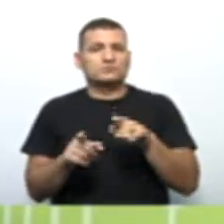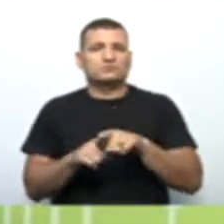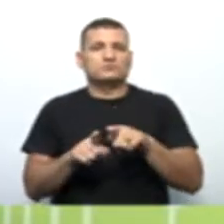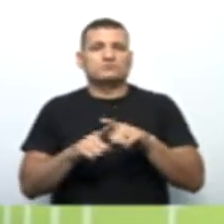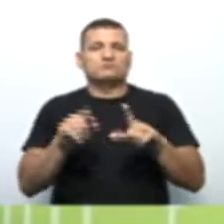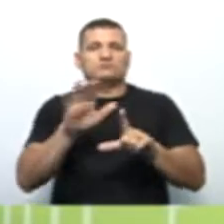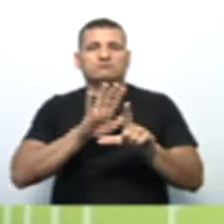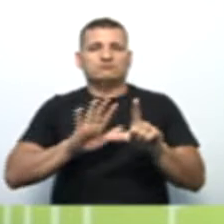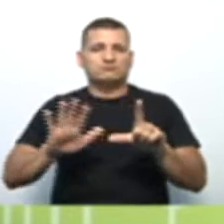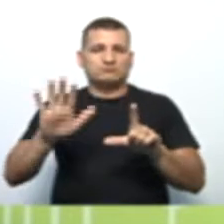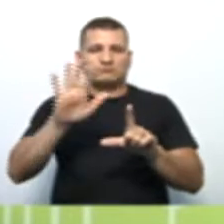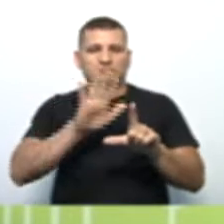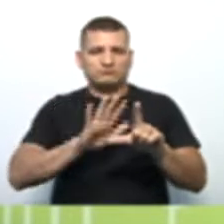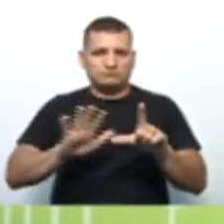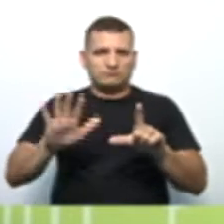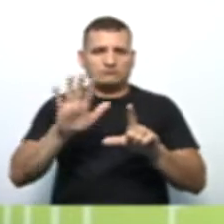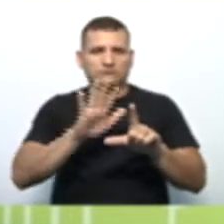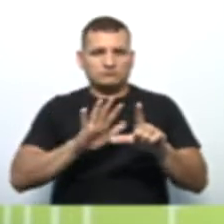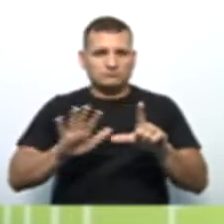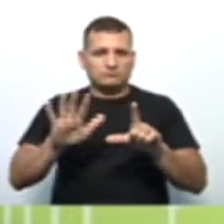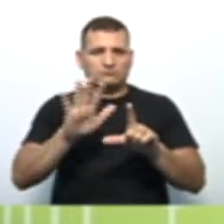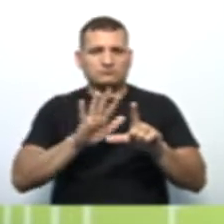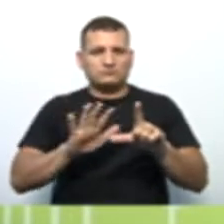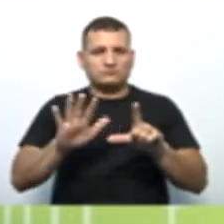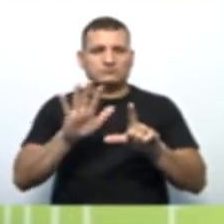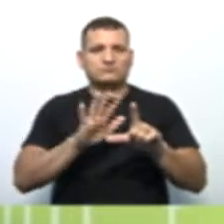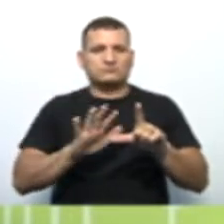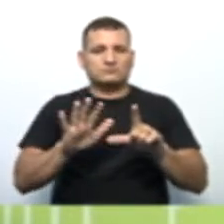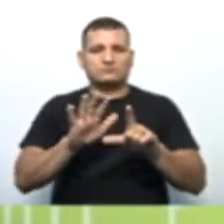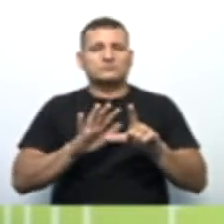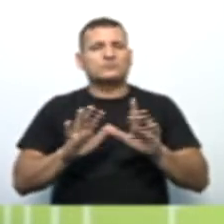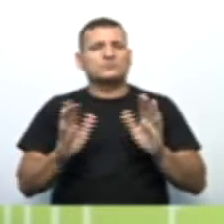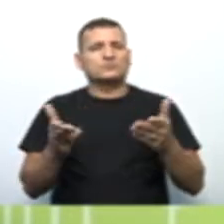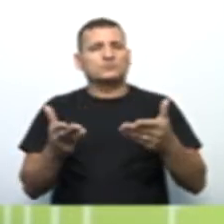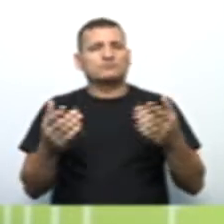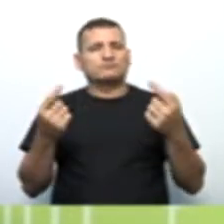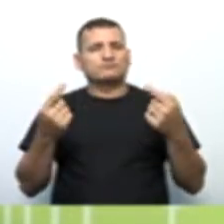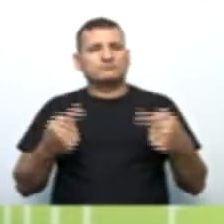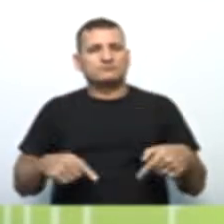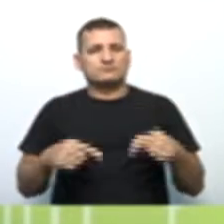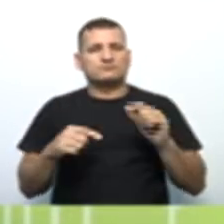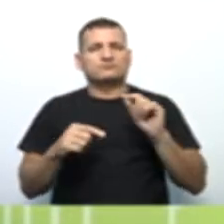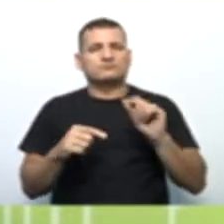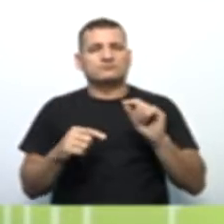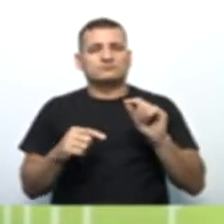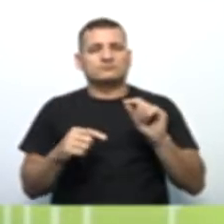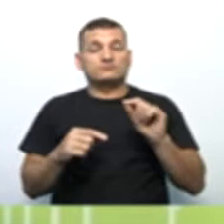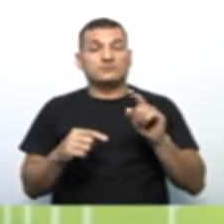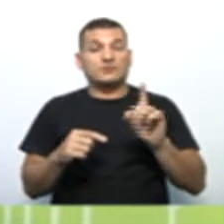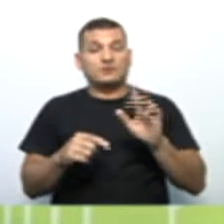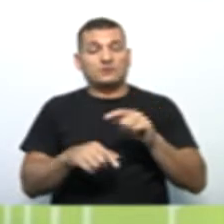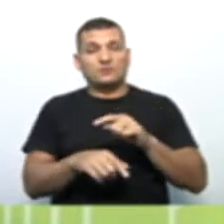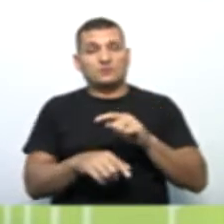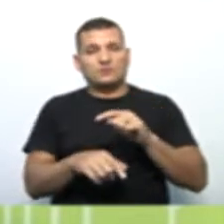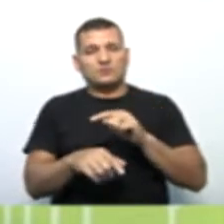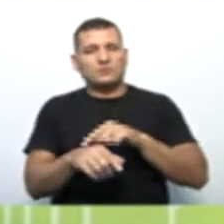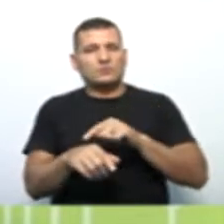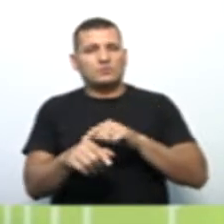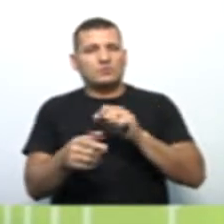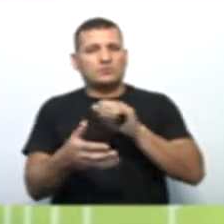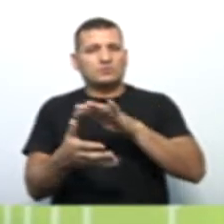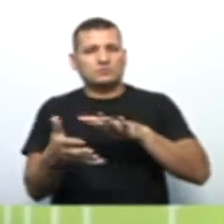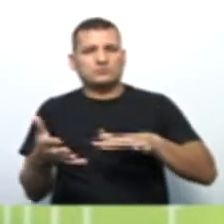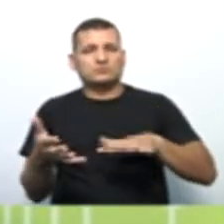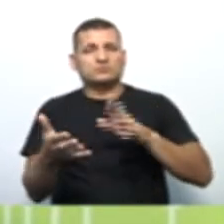interface de partilhar frame e há o desafio de hoje pra vocês nessa lá na hora da atividade além de responder às